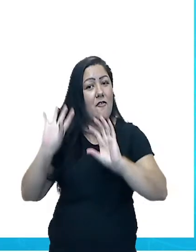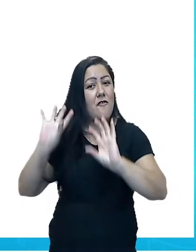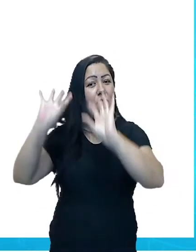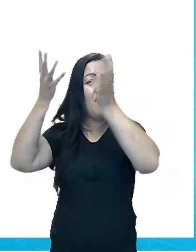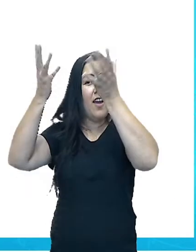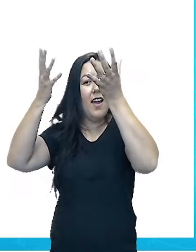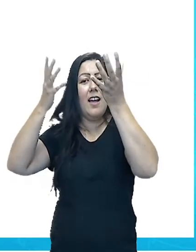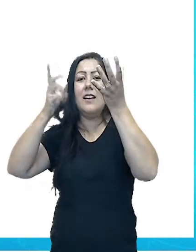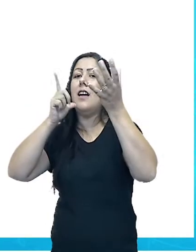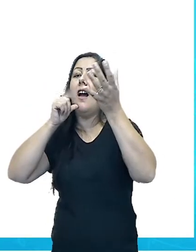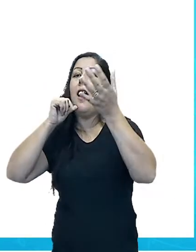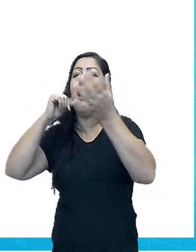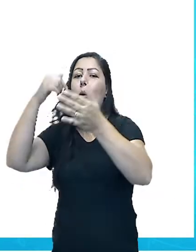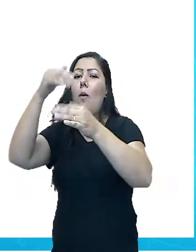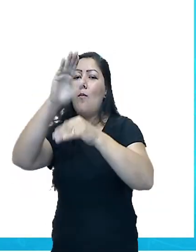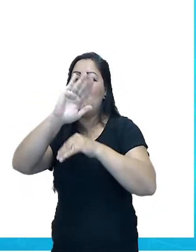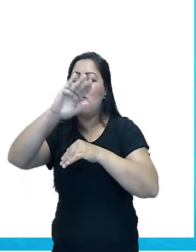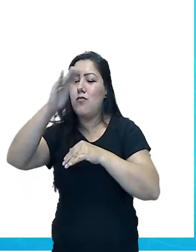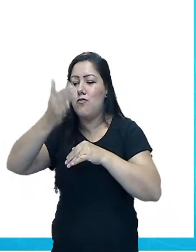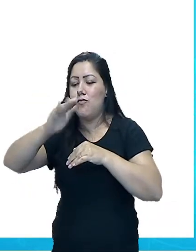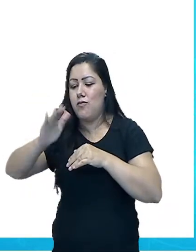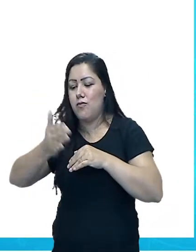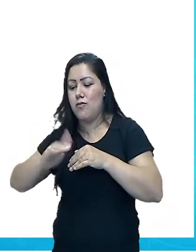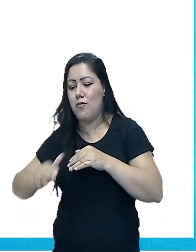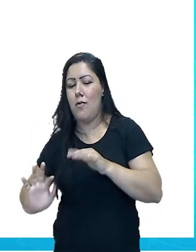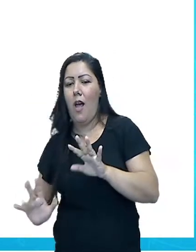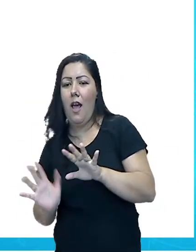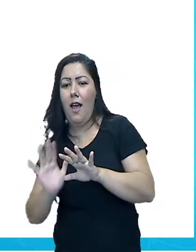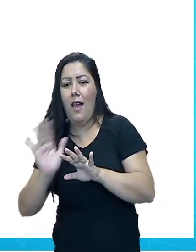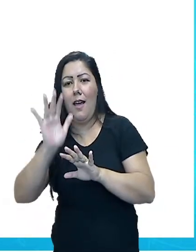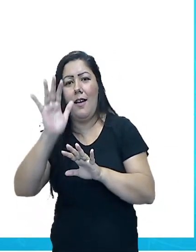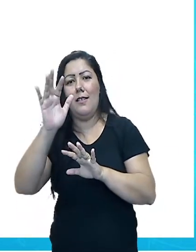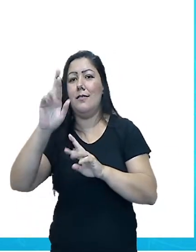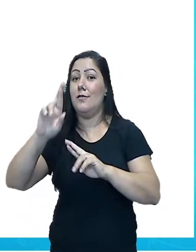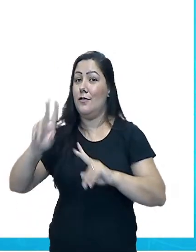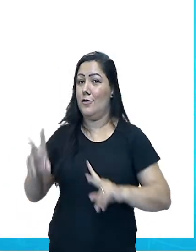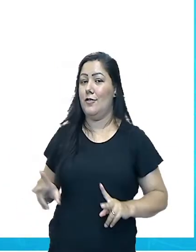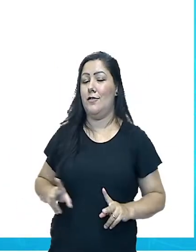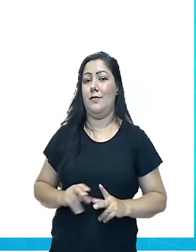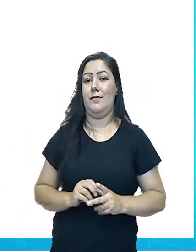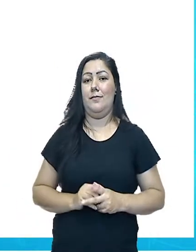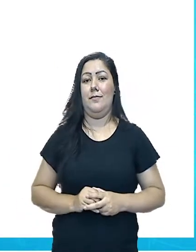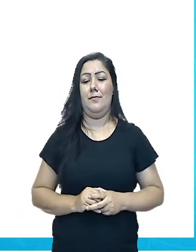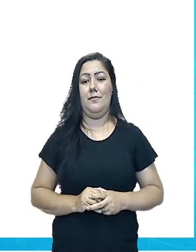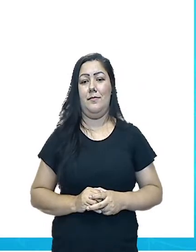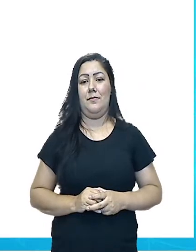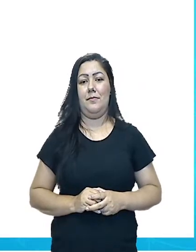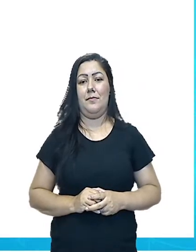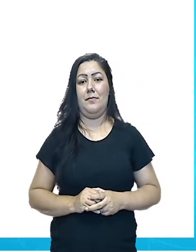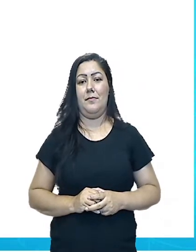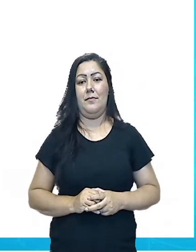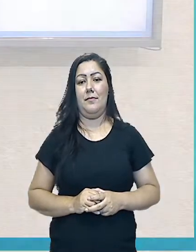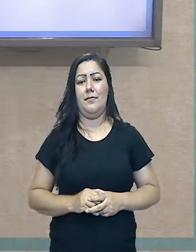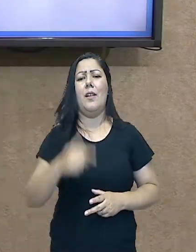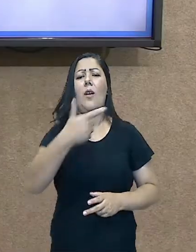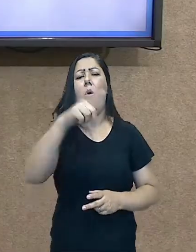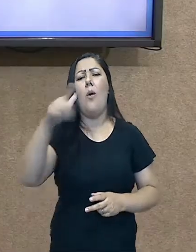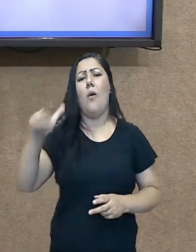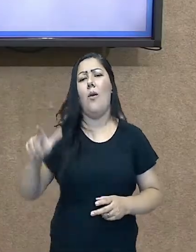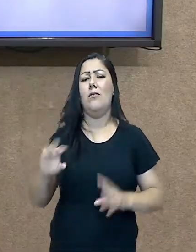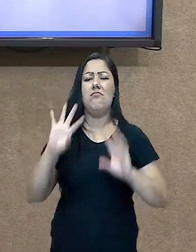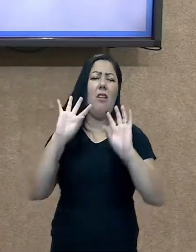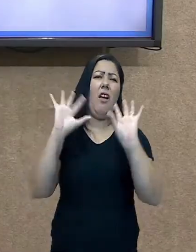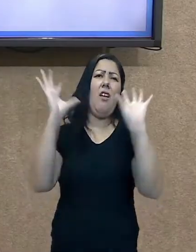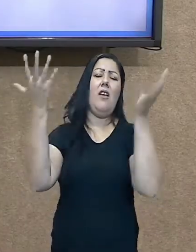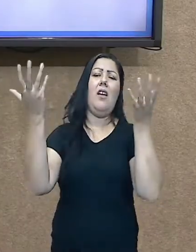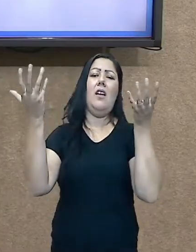escadarias do Bonfim, na Bahia, elas foram feitas de maneiras diferentes. E outras festas que nós